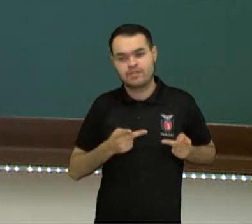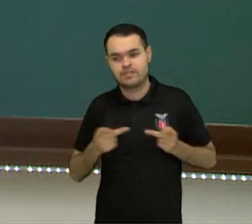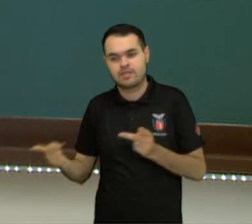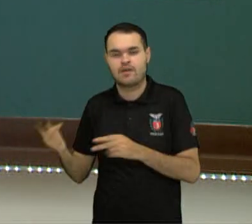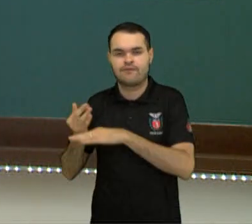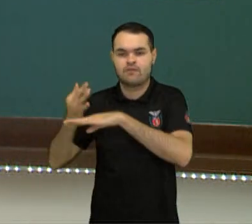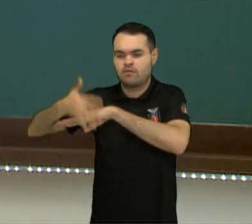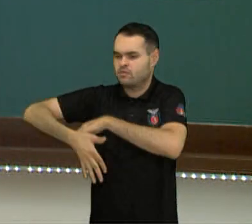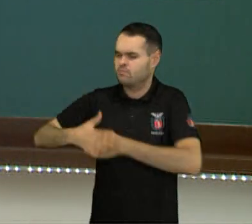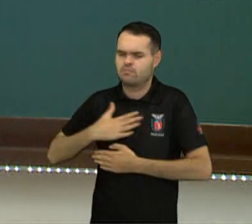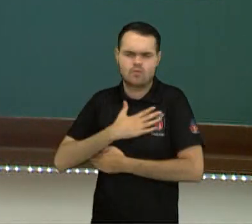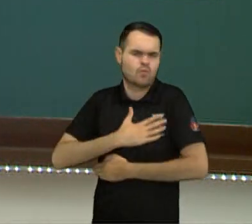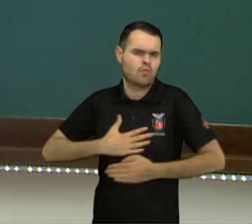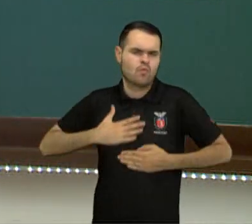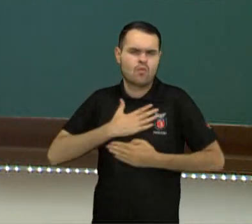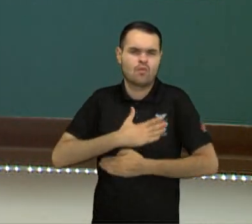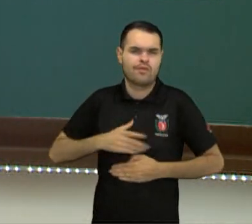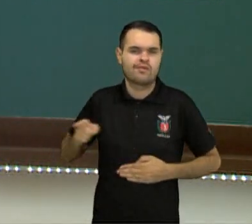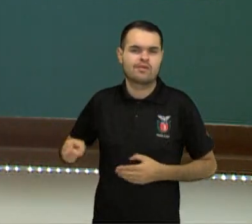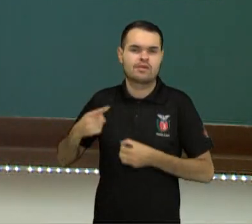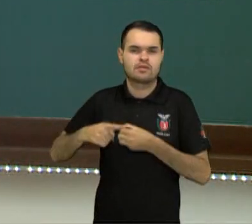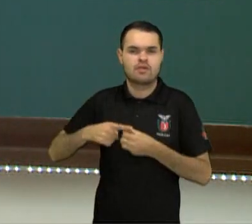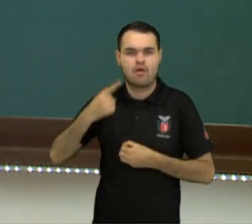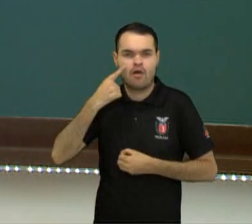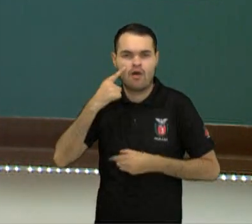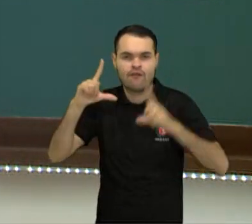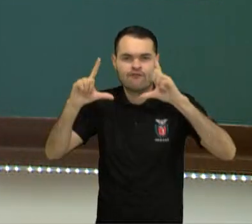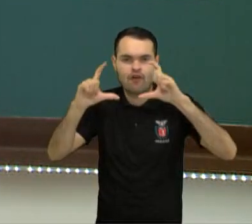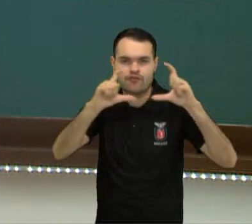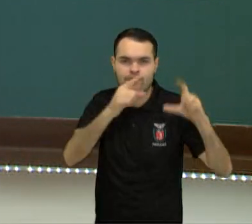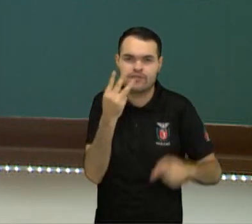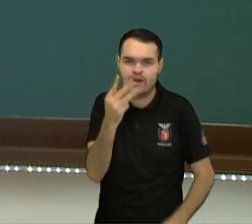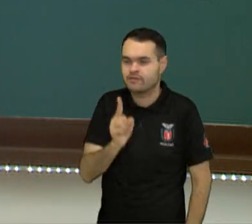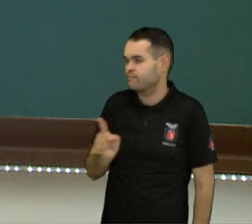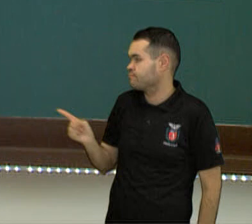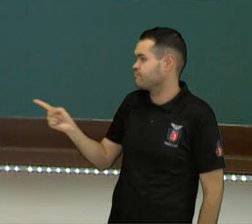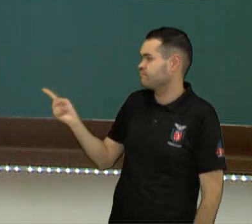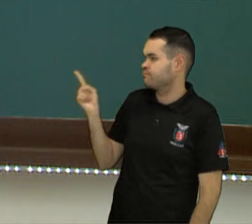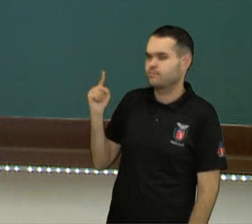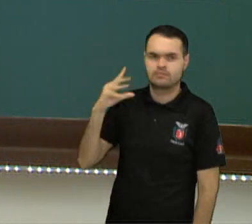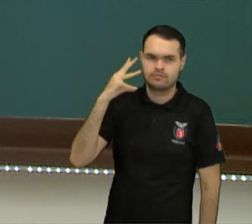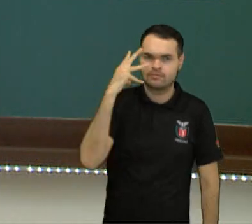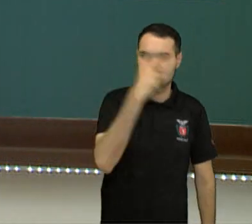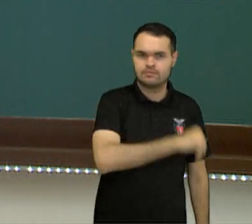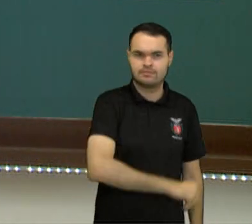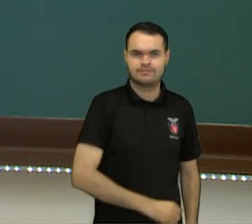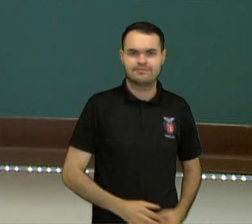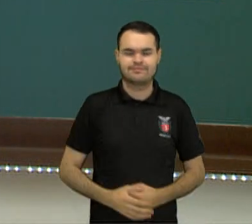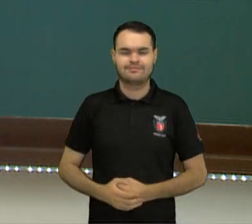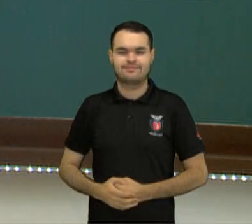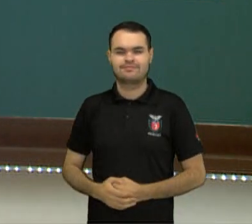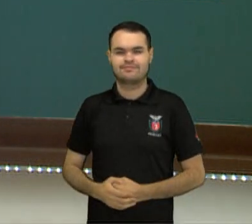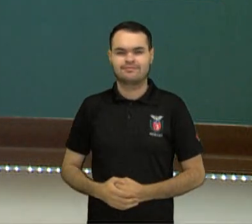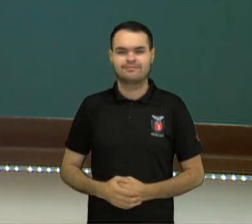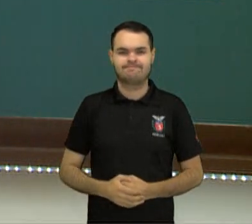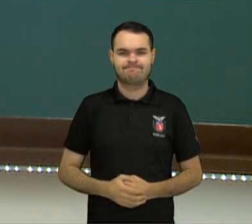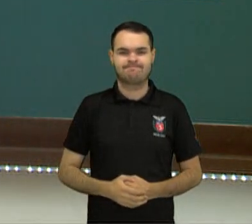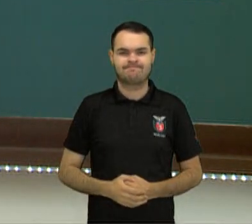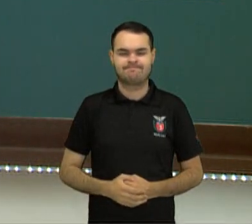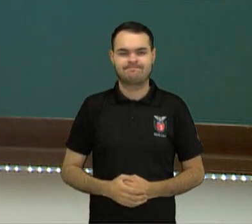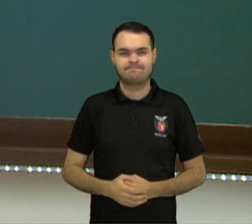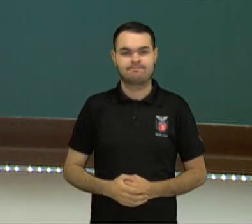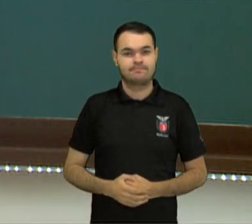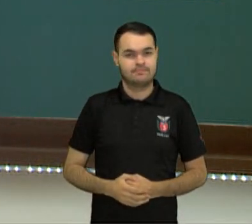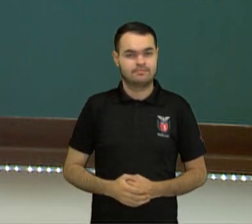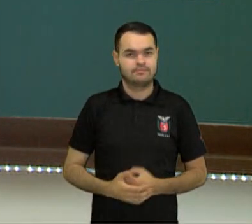muito da cidade. Dê uma olhada nas fotos que eu tirei. Então aqui tem 3 fotos, olha, belíssimas por sinal, né?